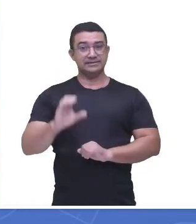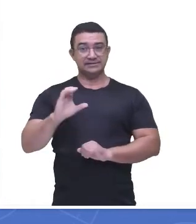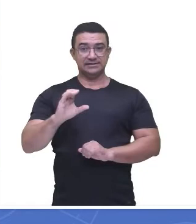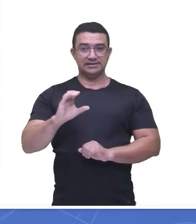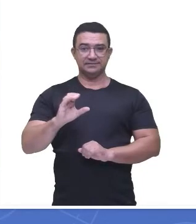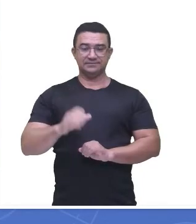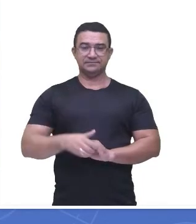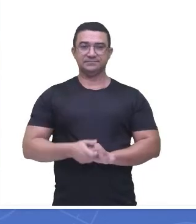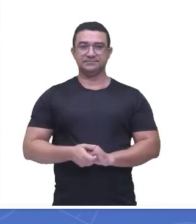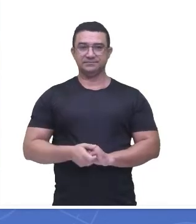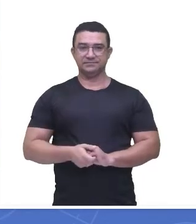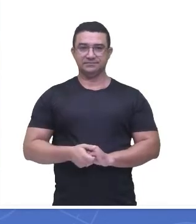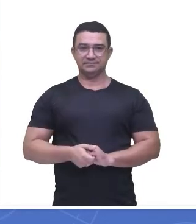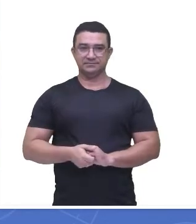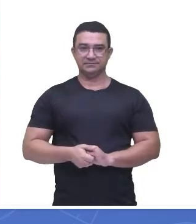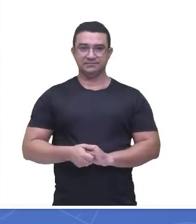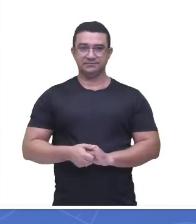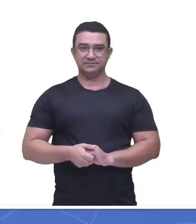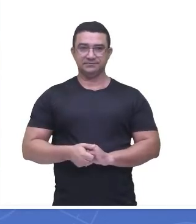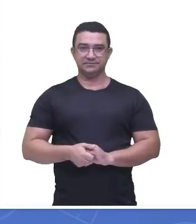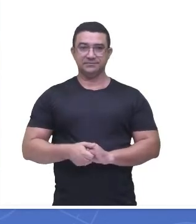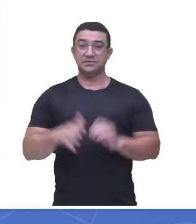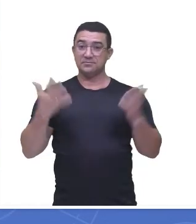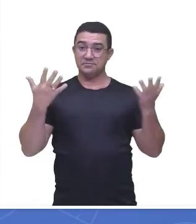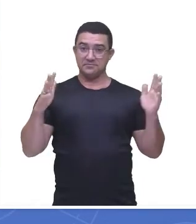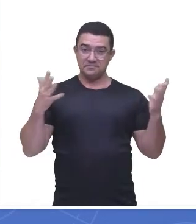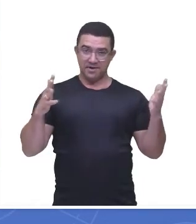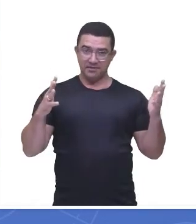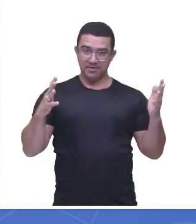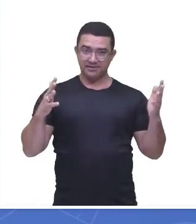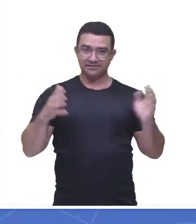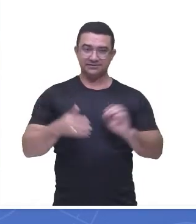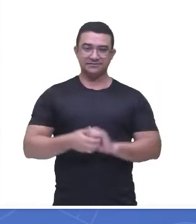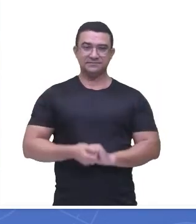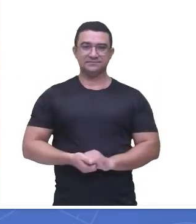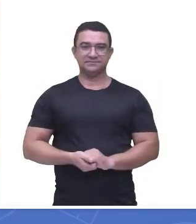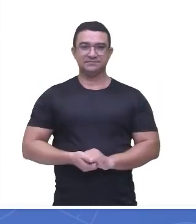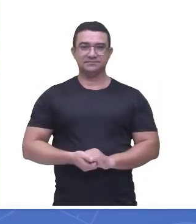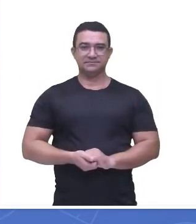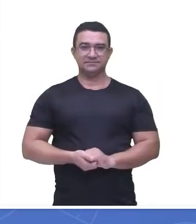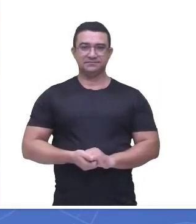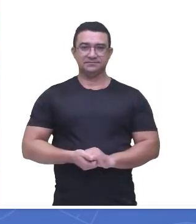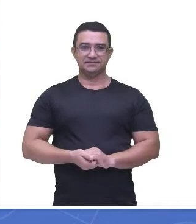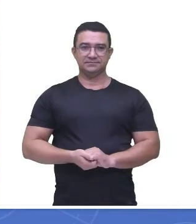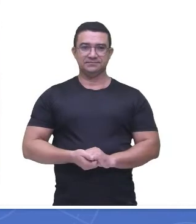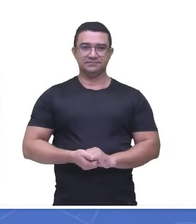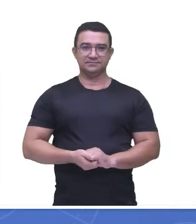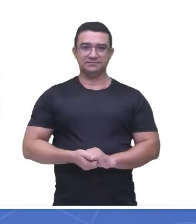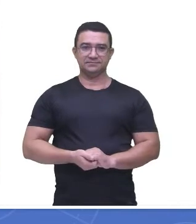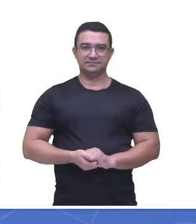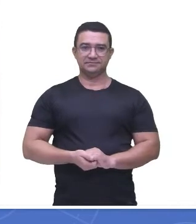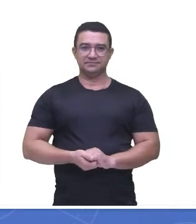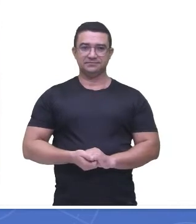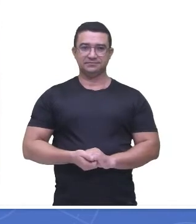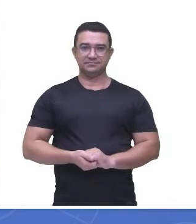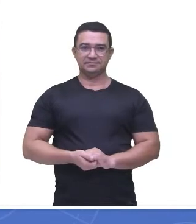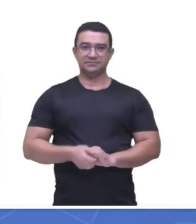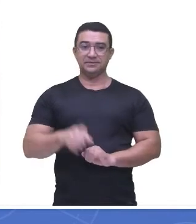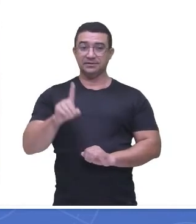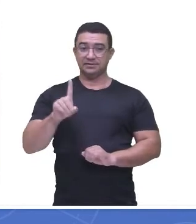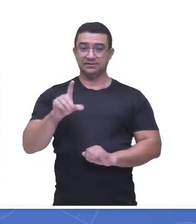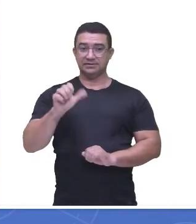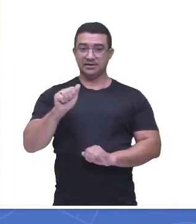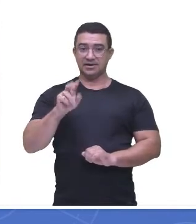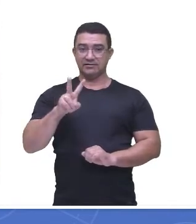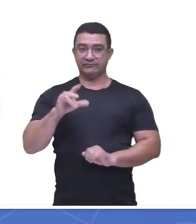Nelza. Alternativa C. Parabéns, Ednelza. Careiro da Várzea, sinta-se abraçado aqui pelo Centro de Mídias.